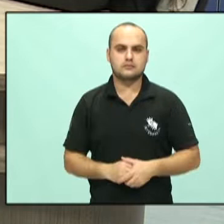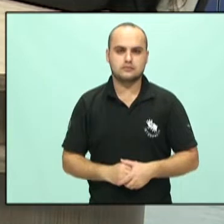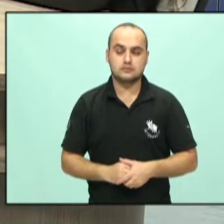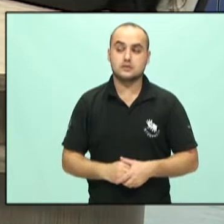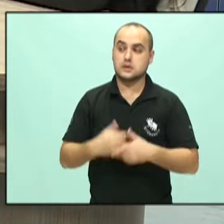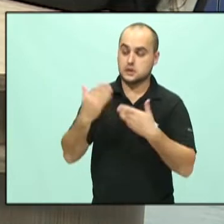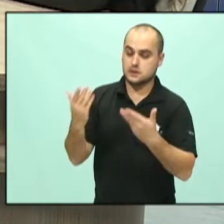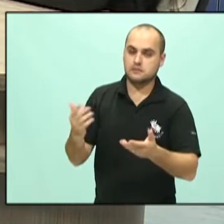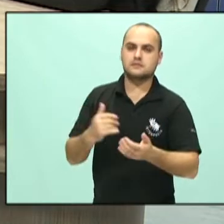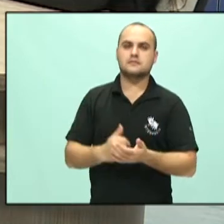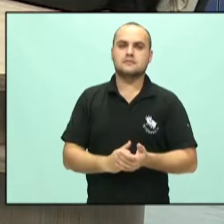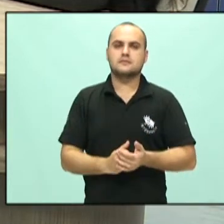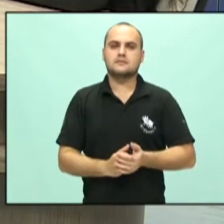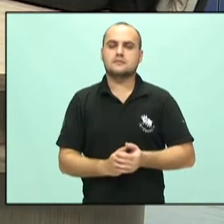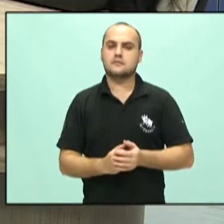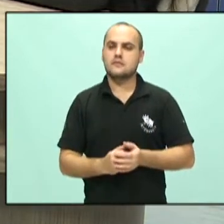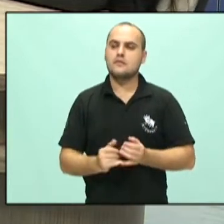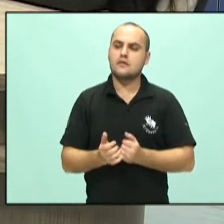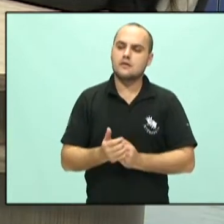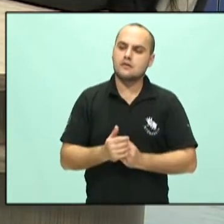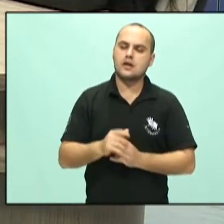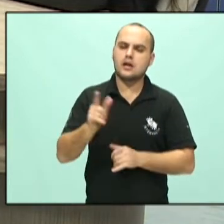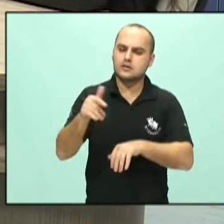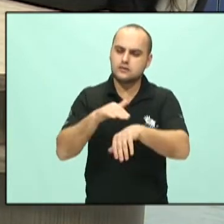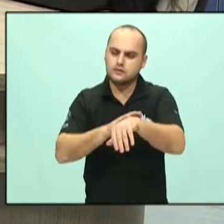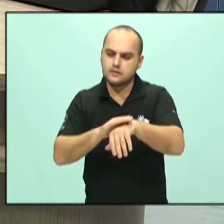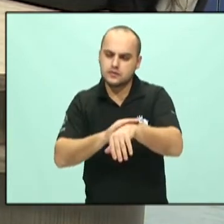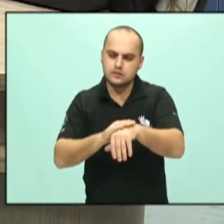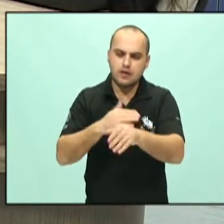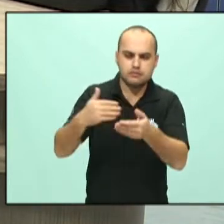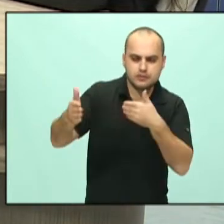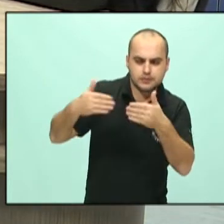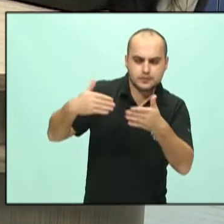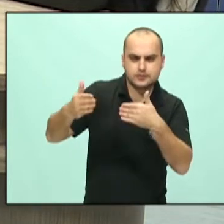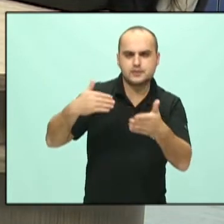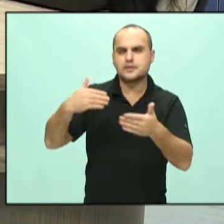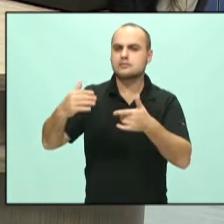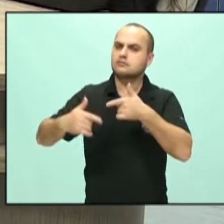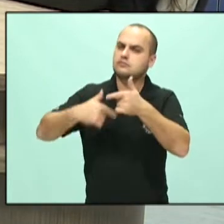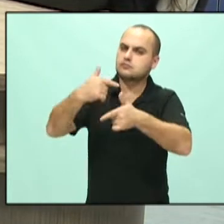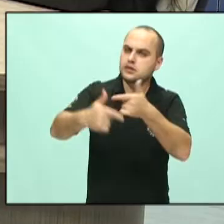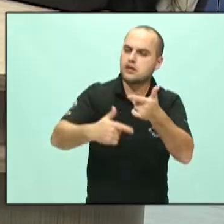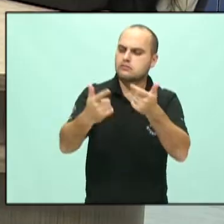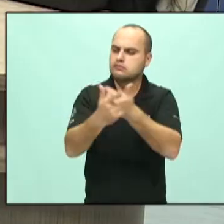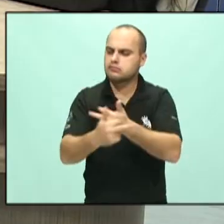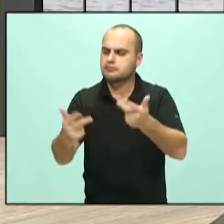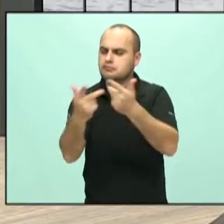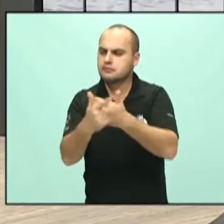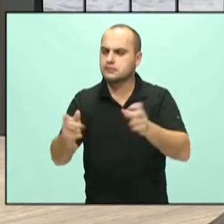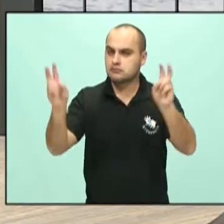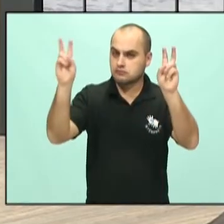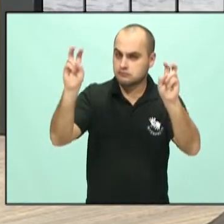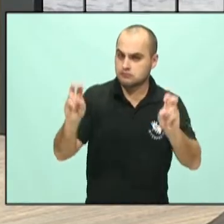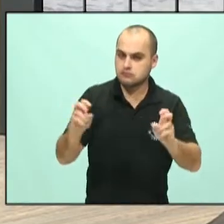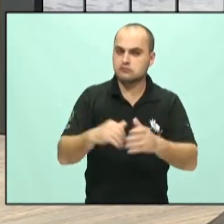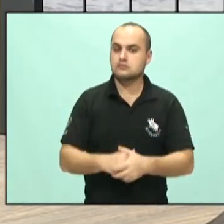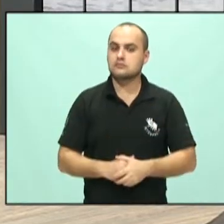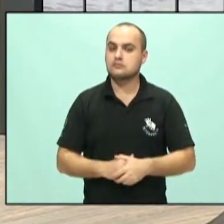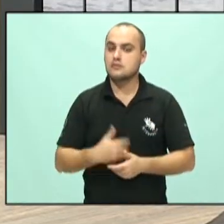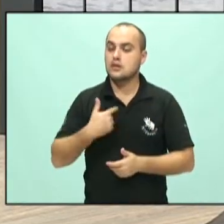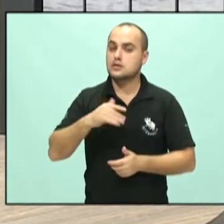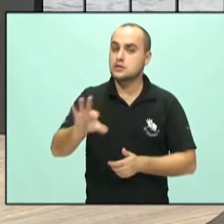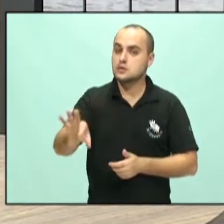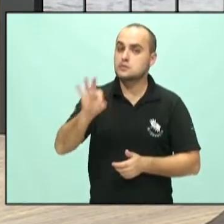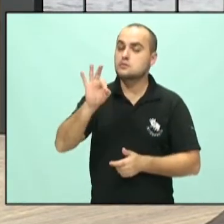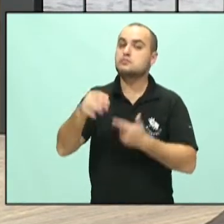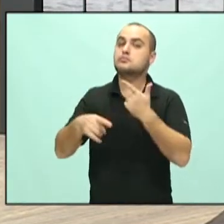eles foi conversado com eles, assim, eles poderiam trabalhar sobre vários assuntos, né? Por questão de entendimento, a gente optou por questão